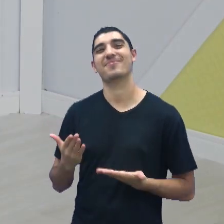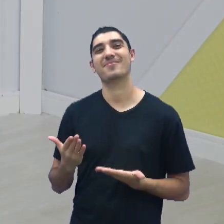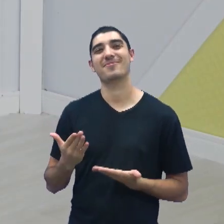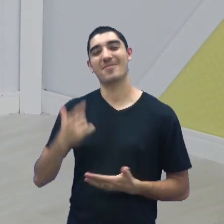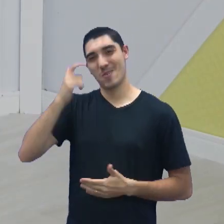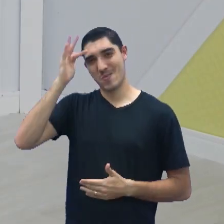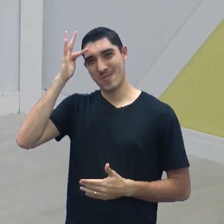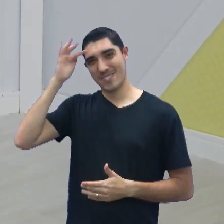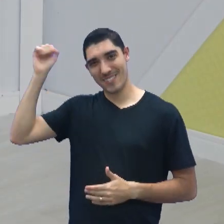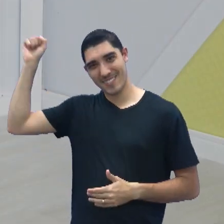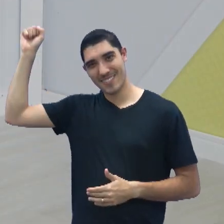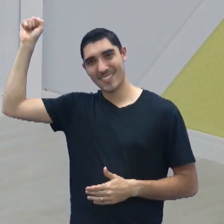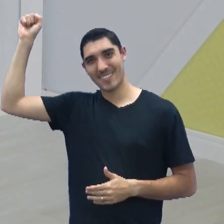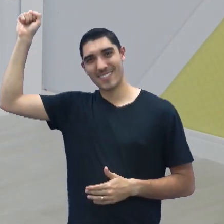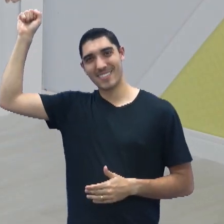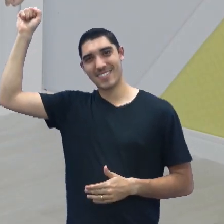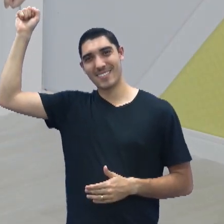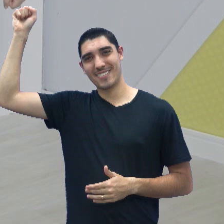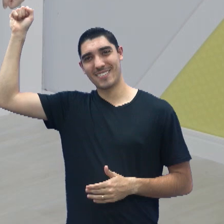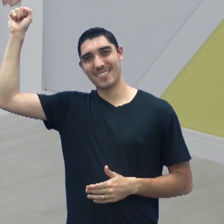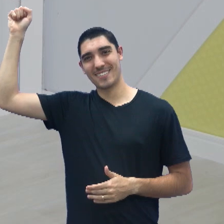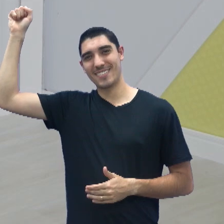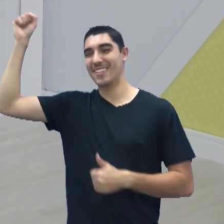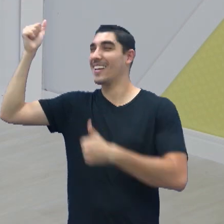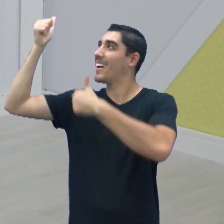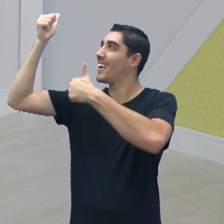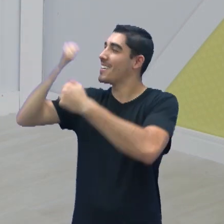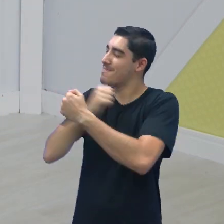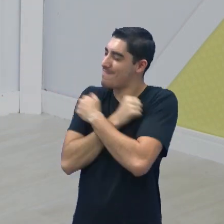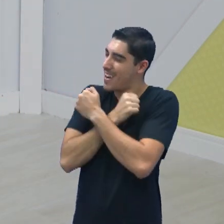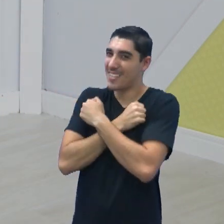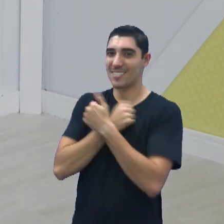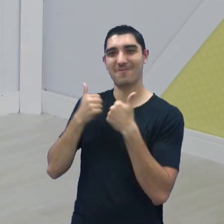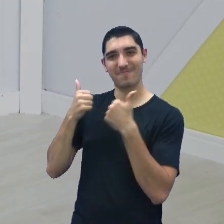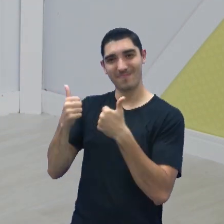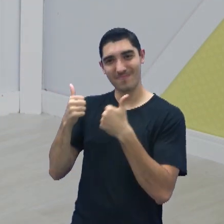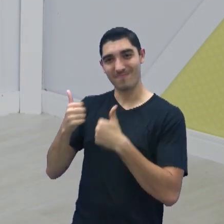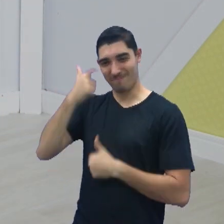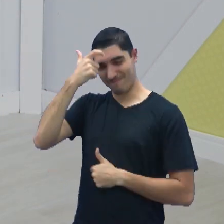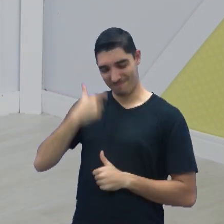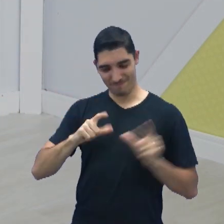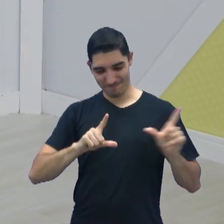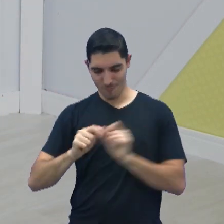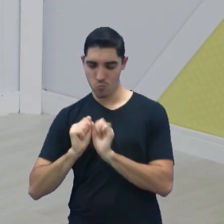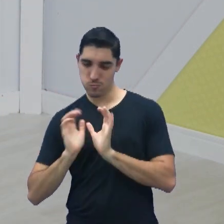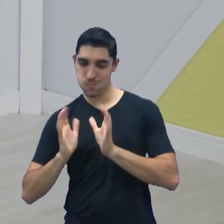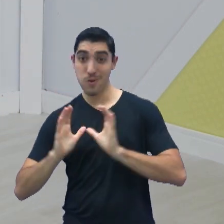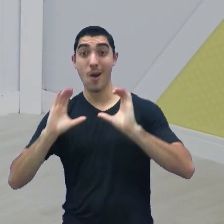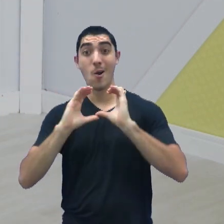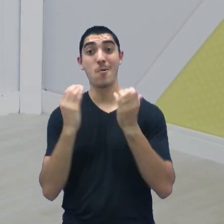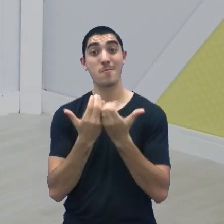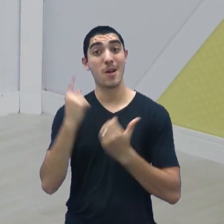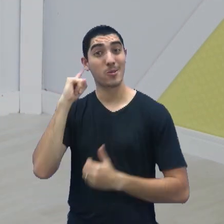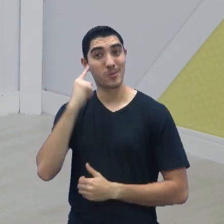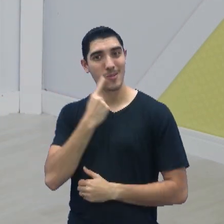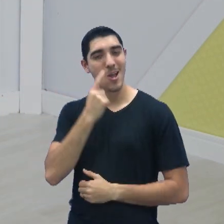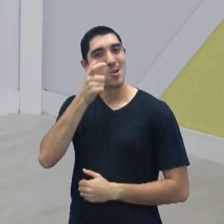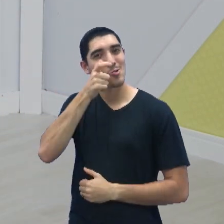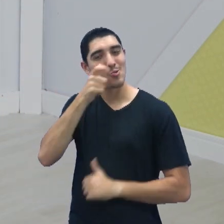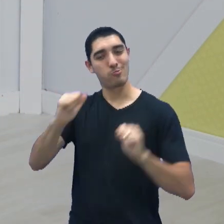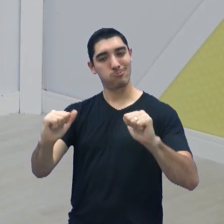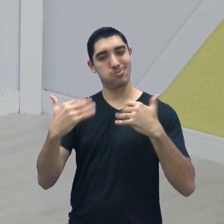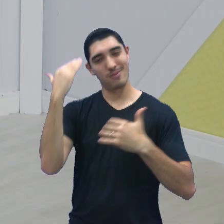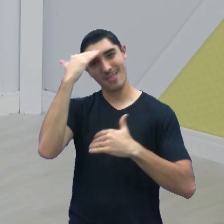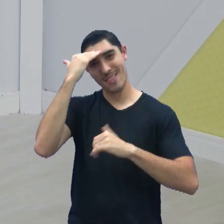Luiz Fernando, grande abraço para você, nosso soquinho. Aê, Luizão, gente da melhor qualidade, o Luizão sempre levando a informação para a comunidade surda que